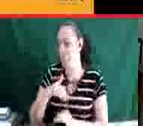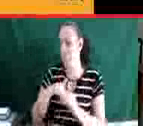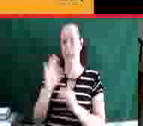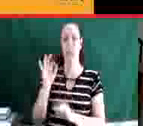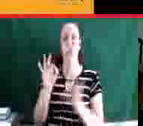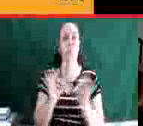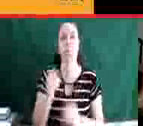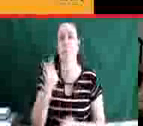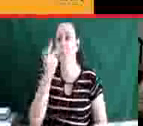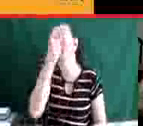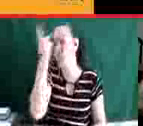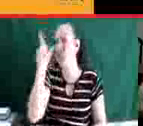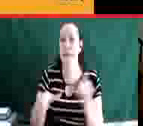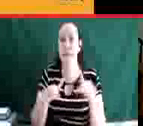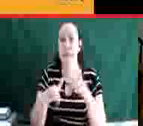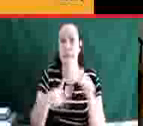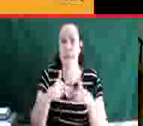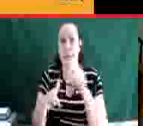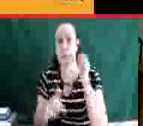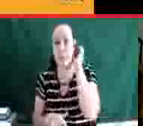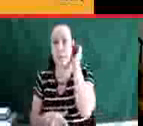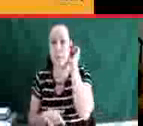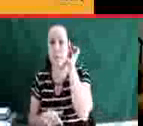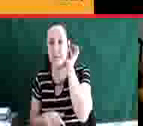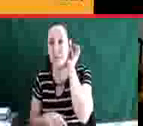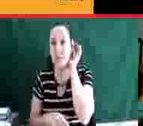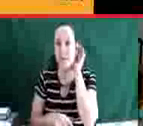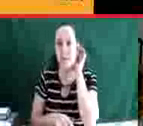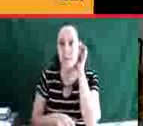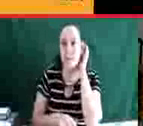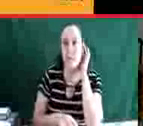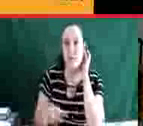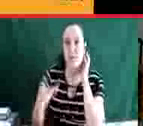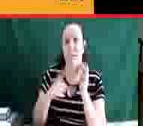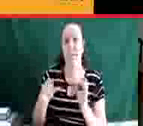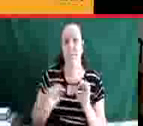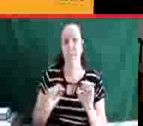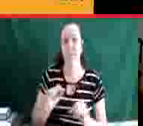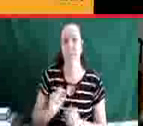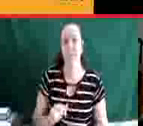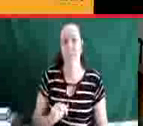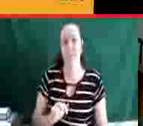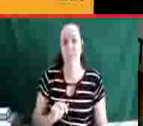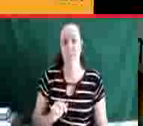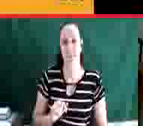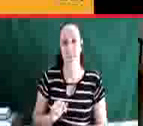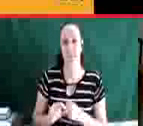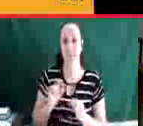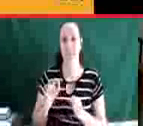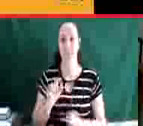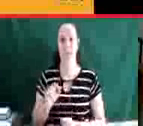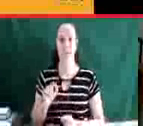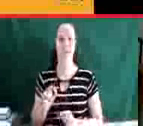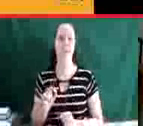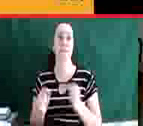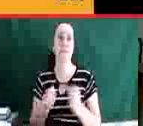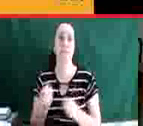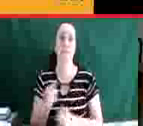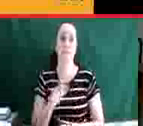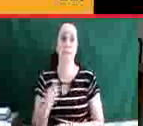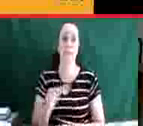mini curso numa Semana Nacional de Ciência e Tecnologia, em 2016. Eu passei um mini curso sobre uma ferramenta